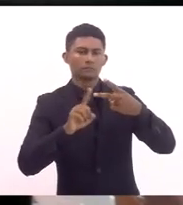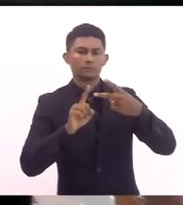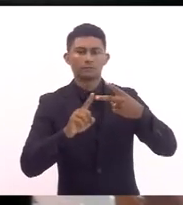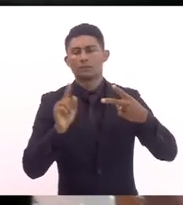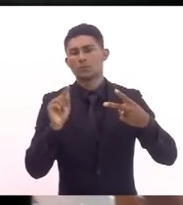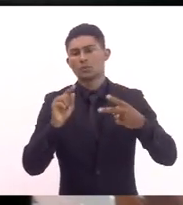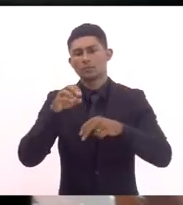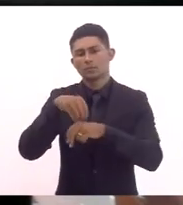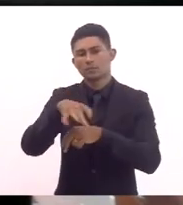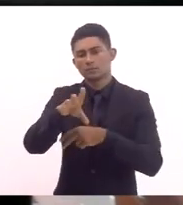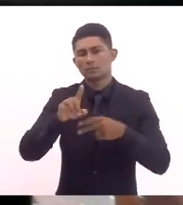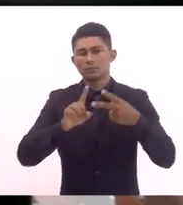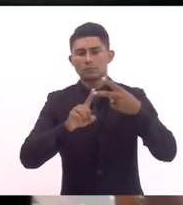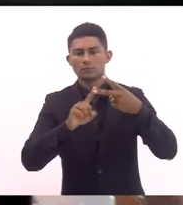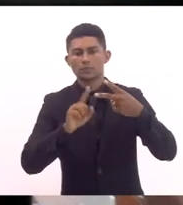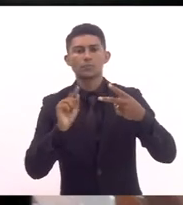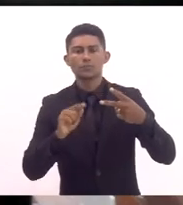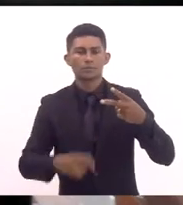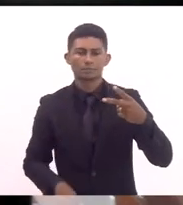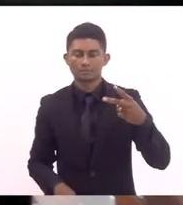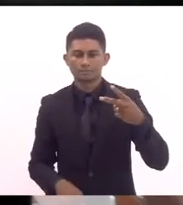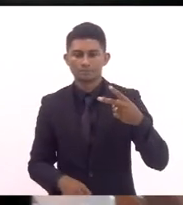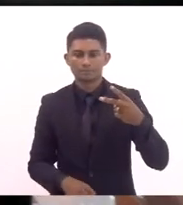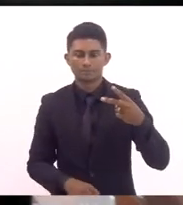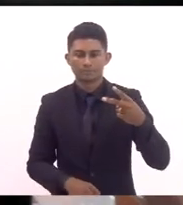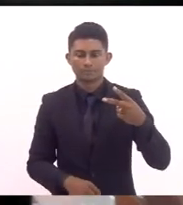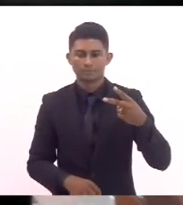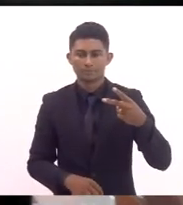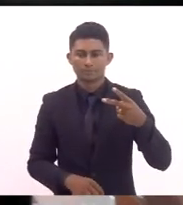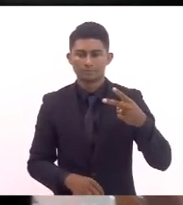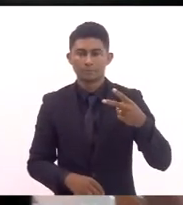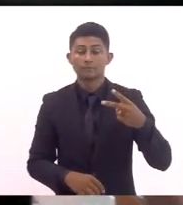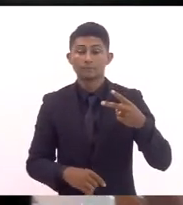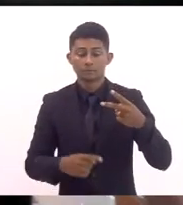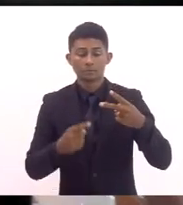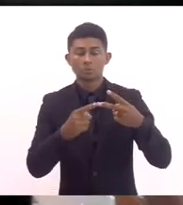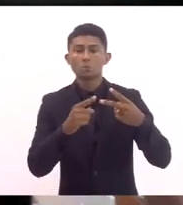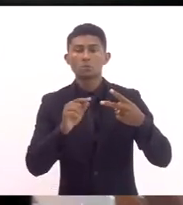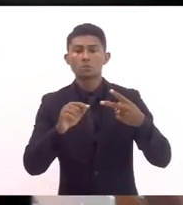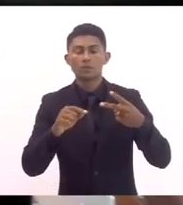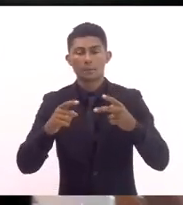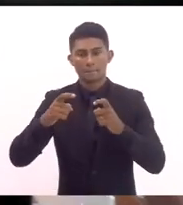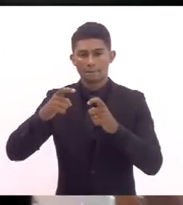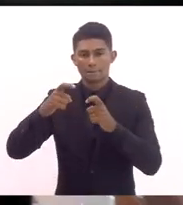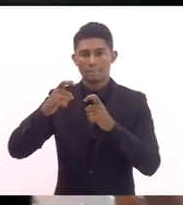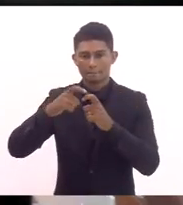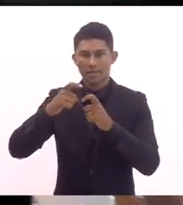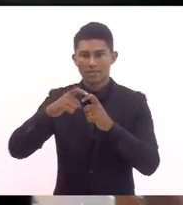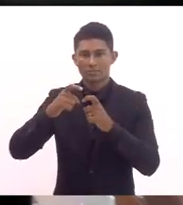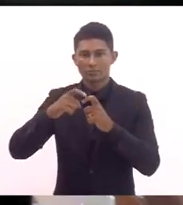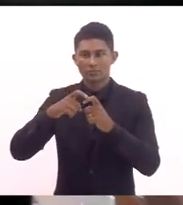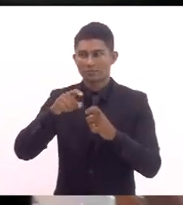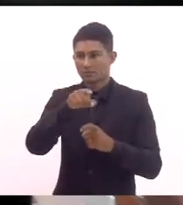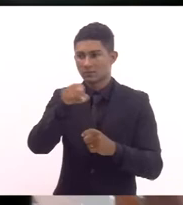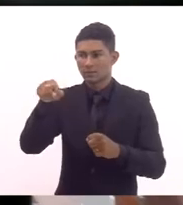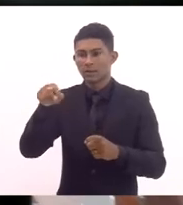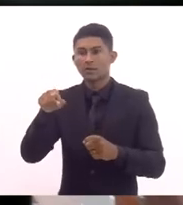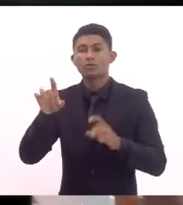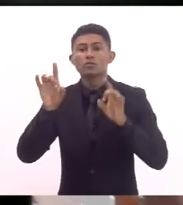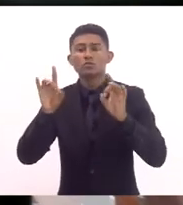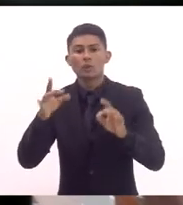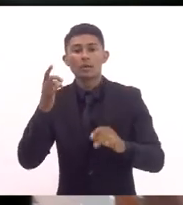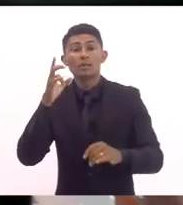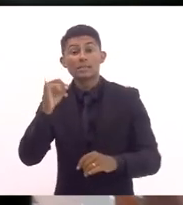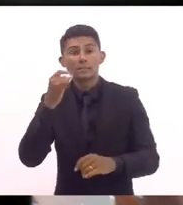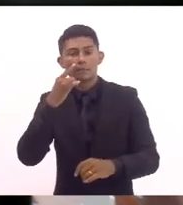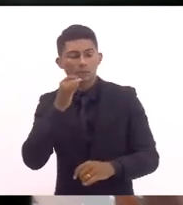seria a segunda ideia seria restringir os médicos aos casos de alto risco